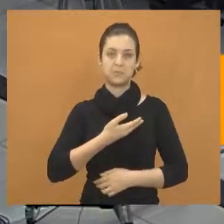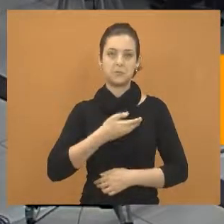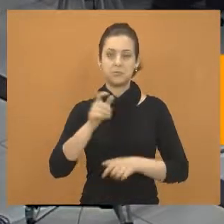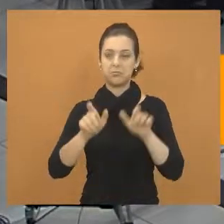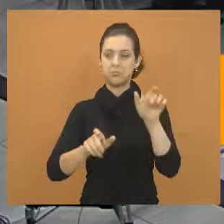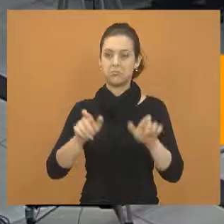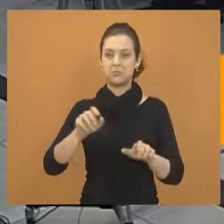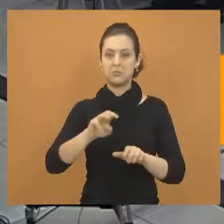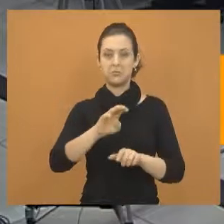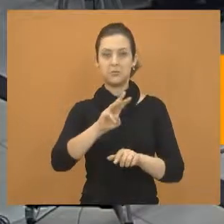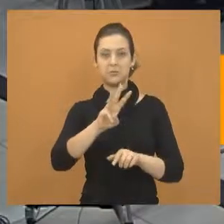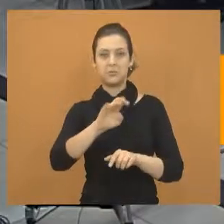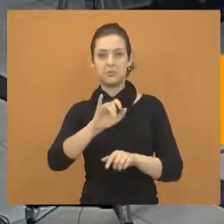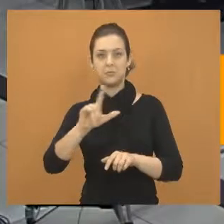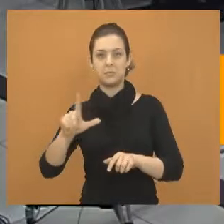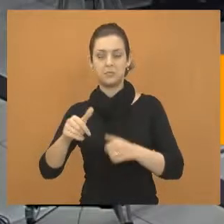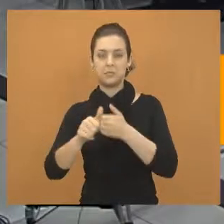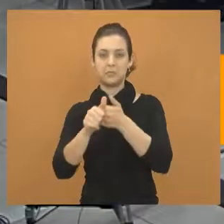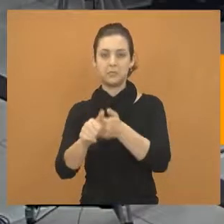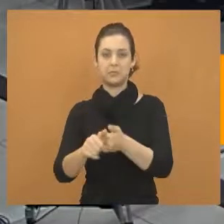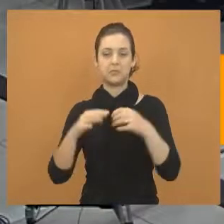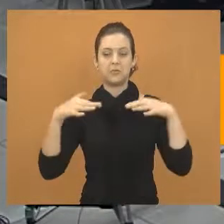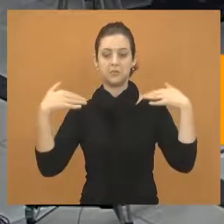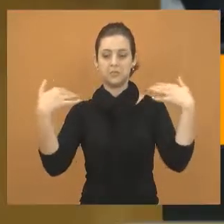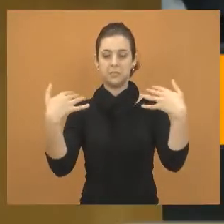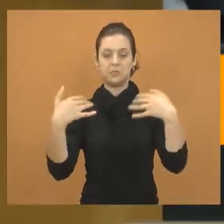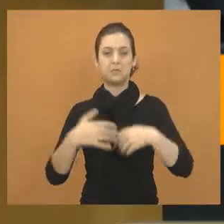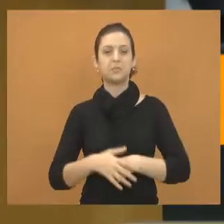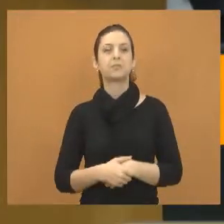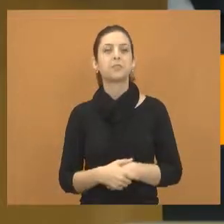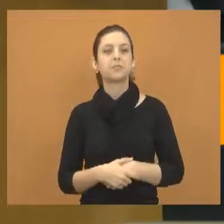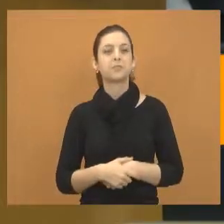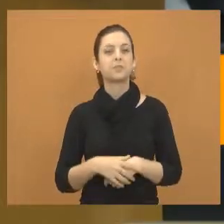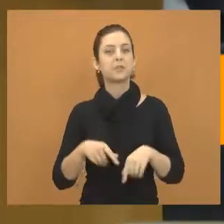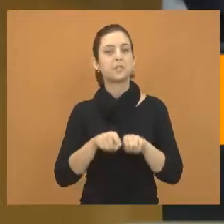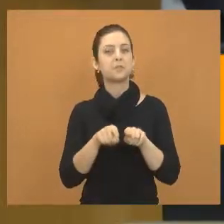figura do Will, que nos acompanha aqui na galeria, e